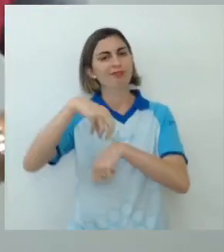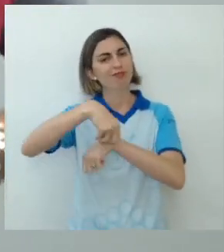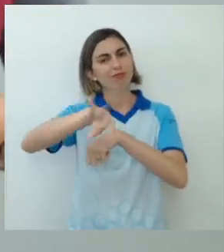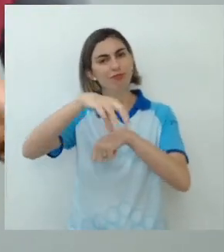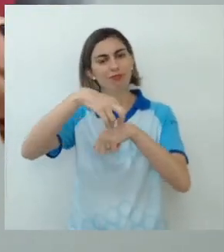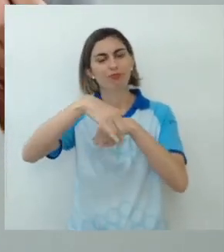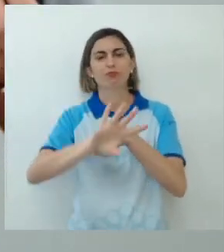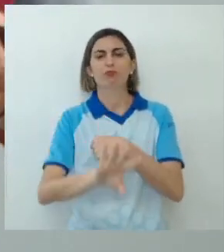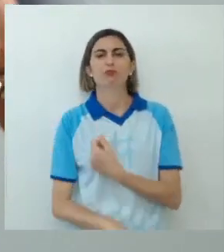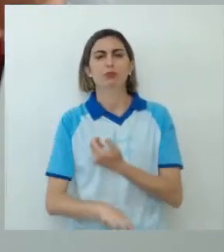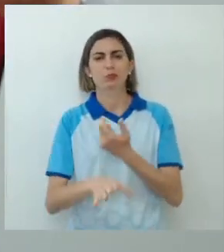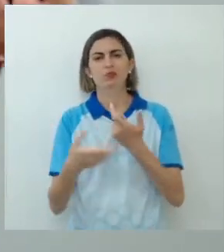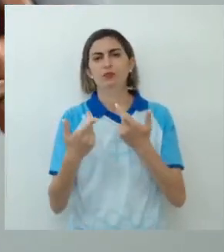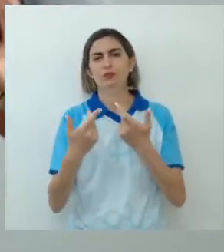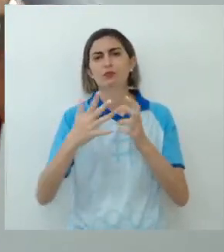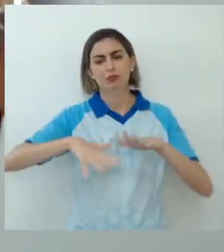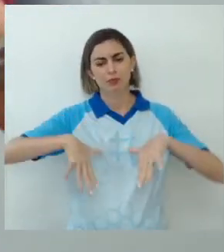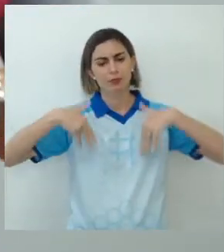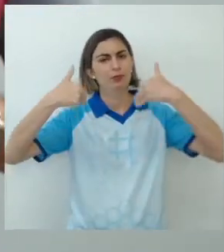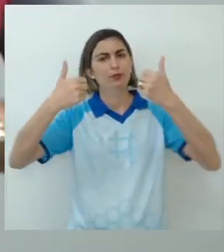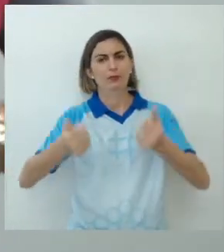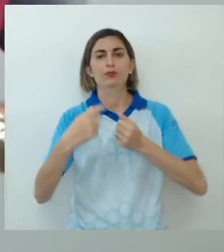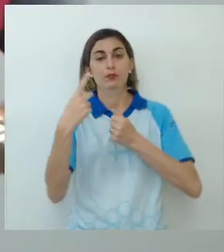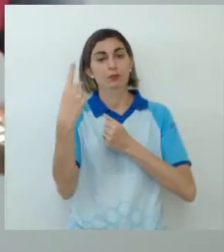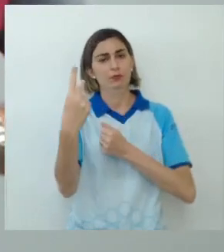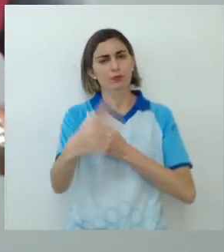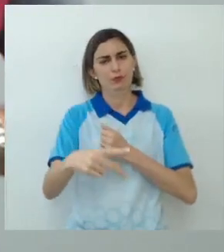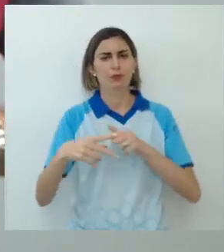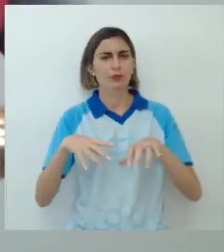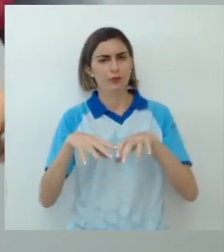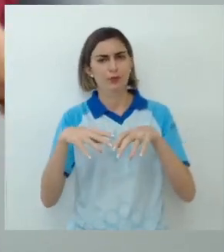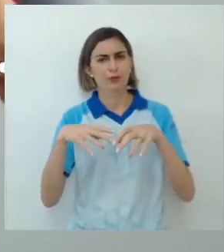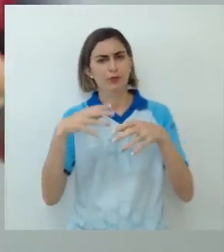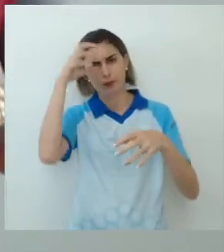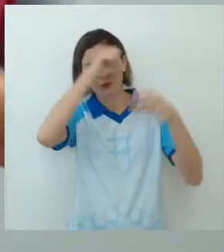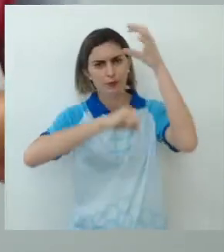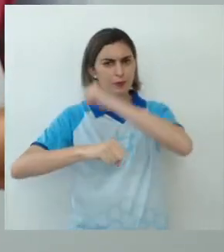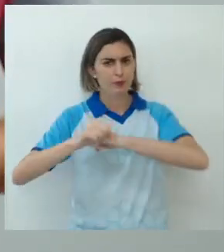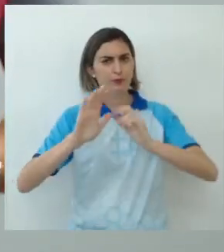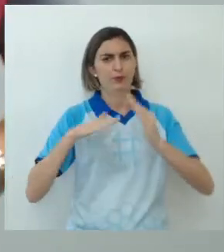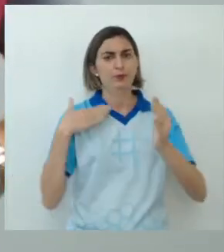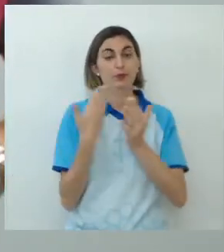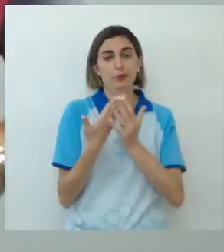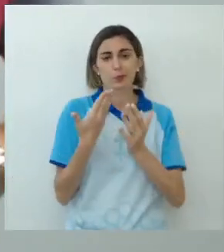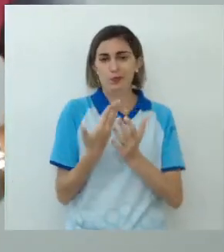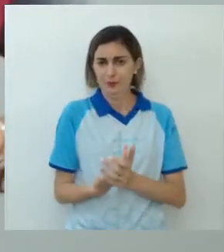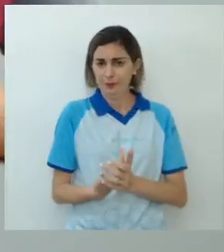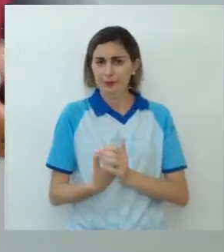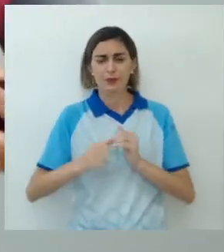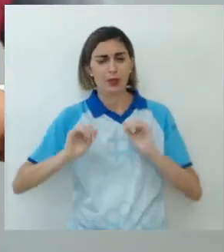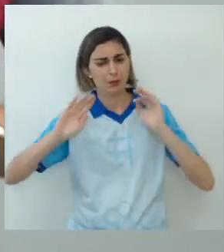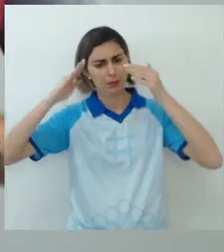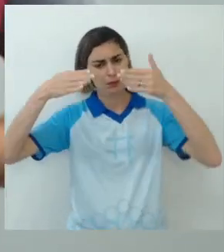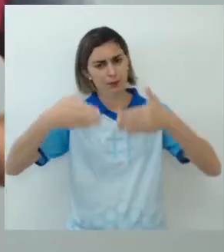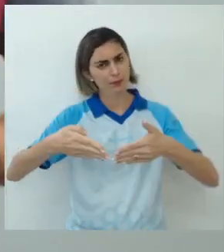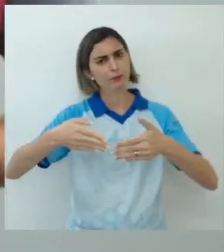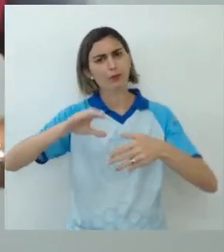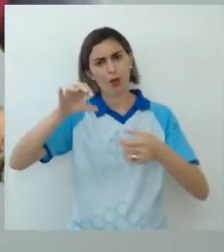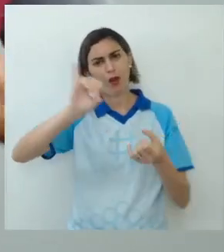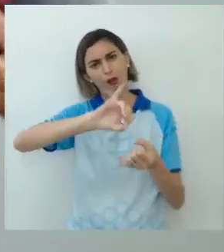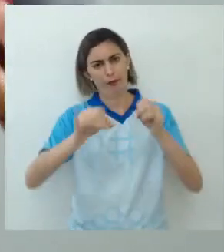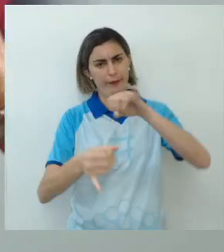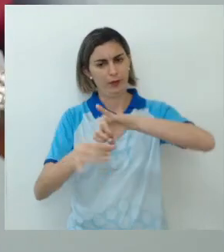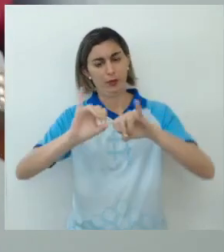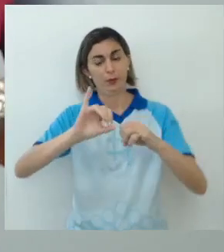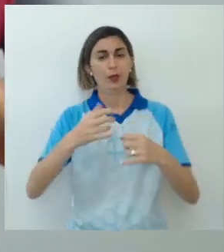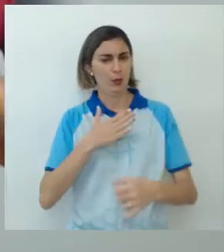um upgrade, uma melhora na tua formação escolar, sobretudo no que tange a química, que é o nosso caso aqui.